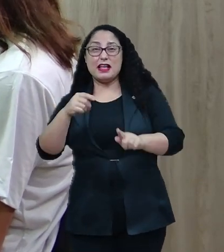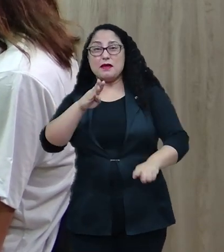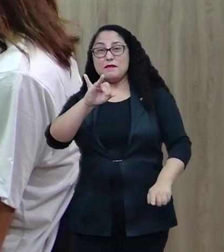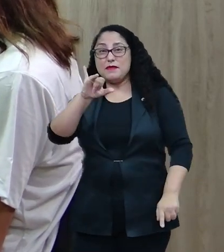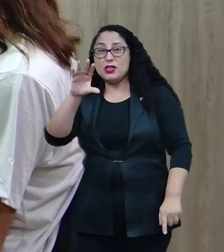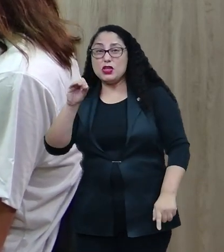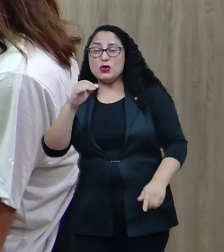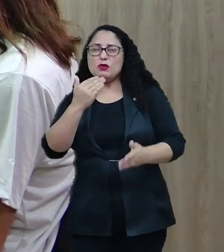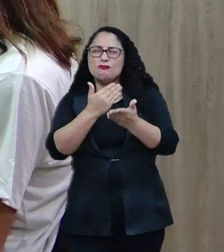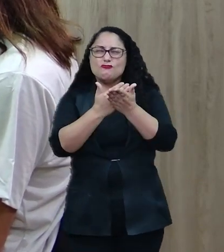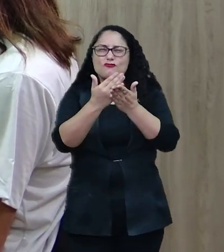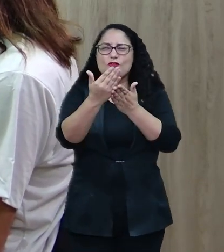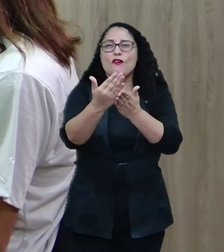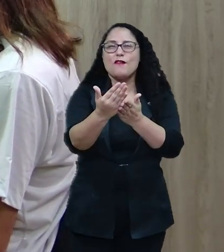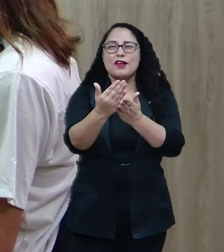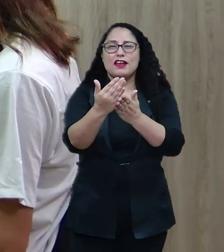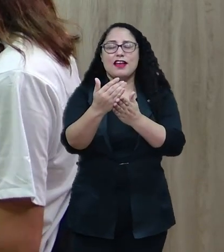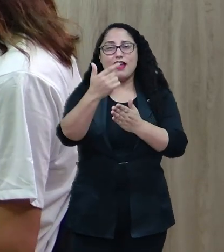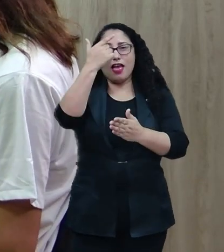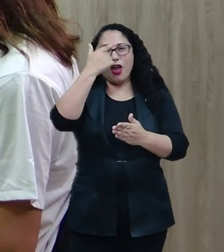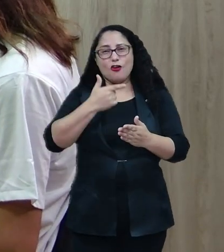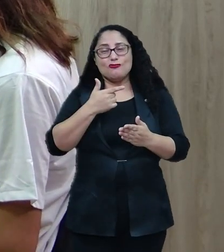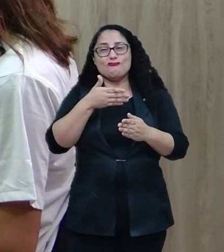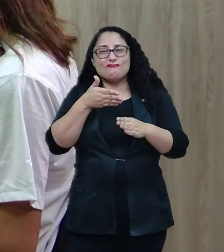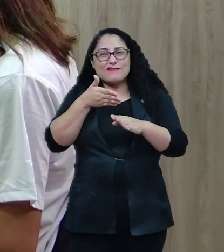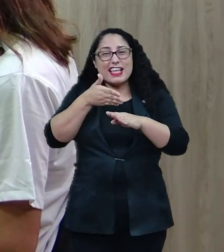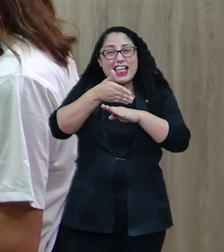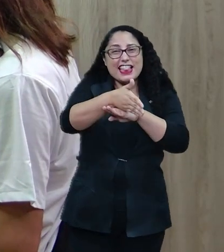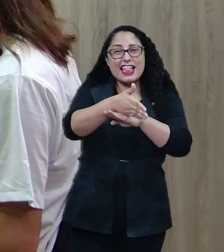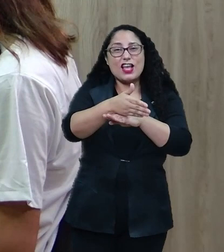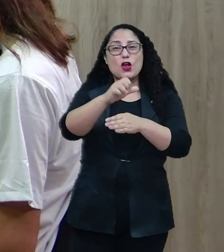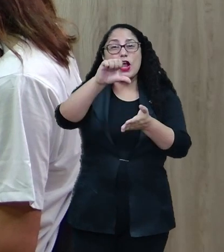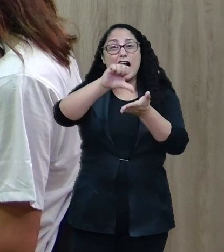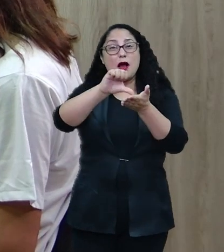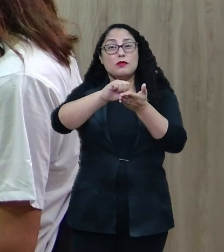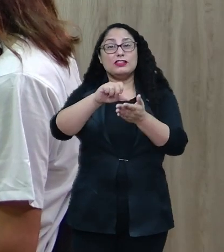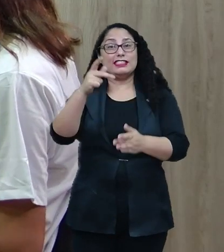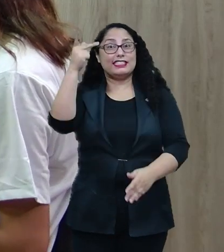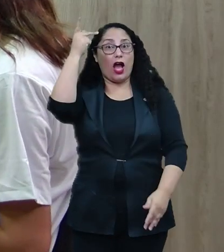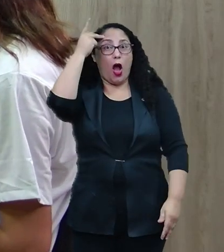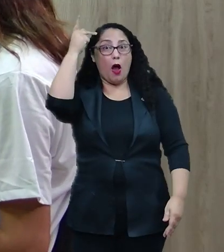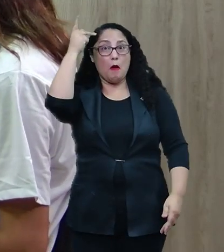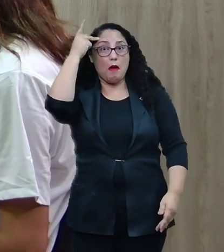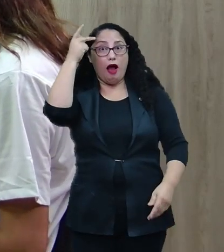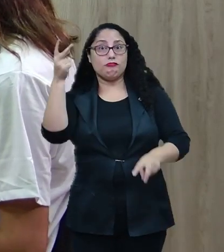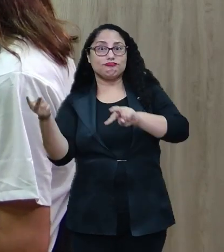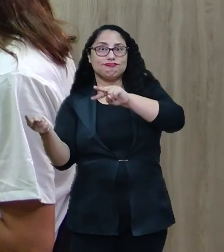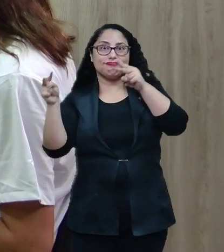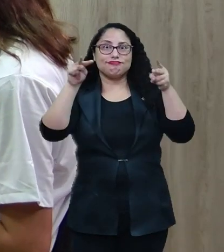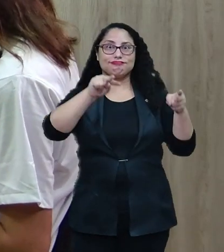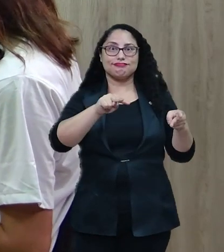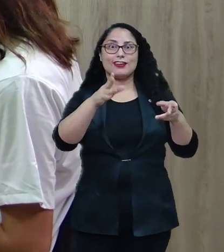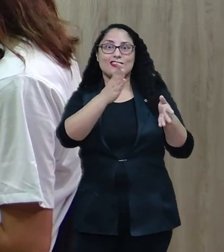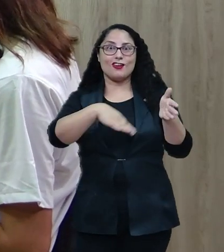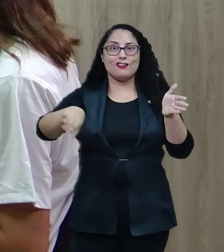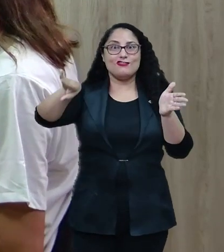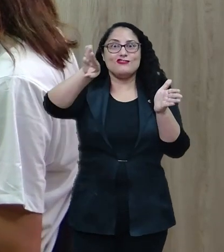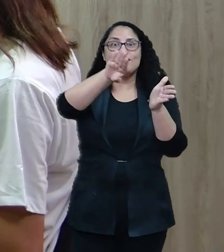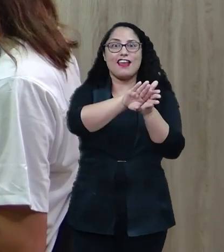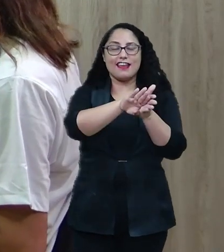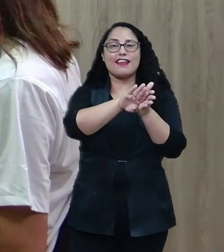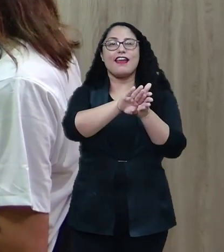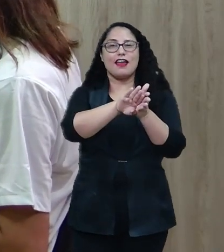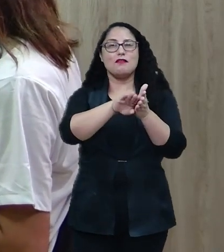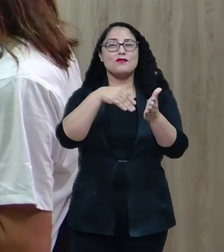desde o início, porque assim, eu sou residente lá no campus, eu sou de São Paulo, né? Então, desde que eu cheguei lá,